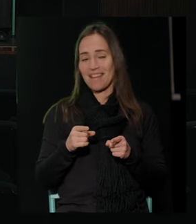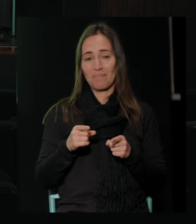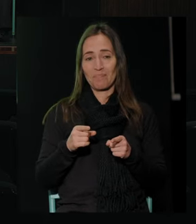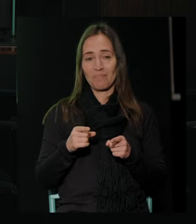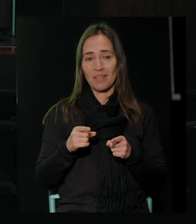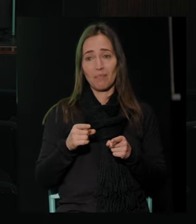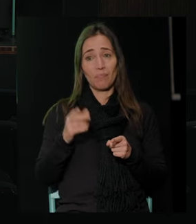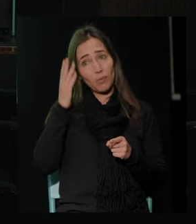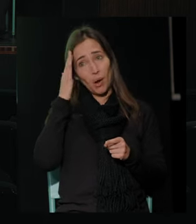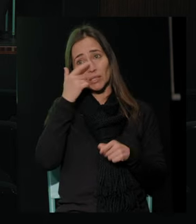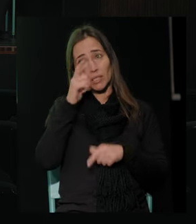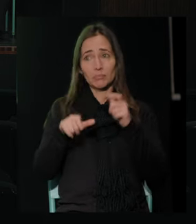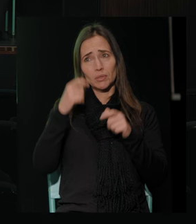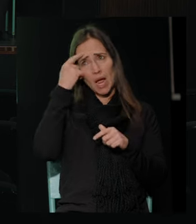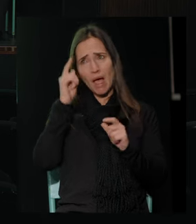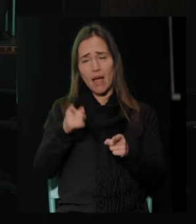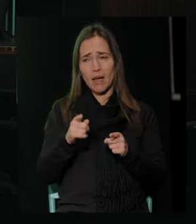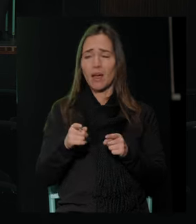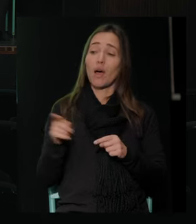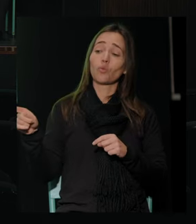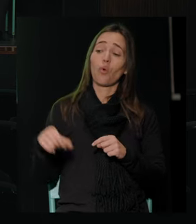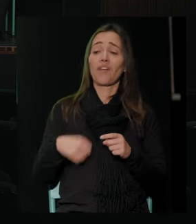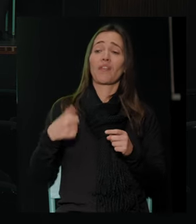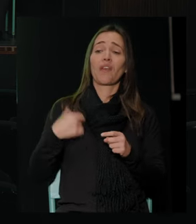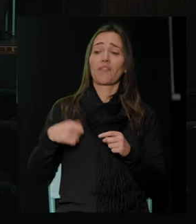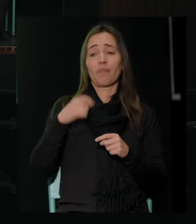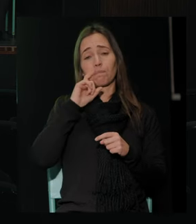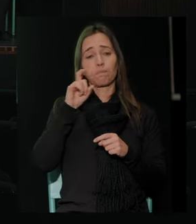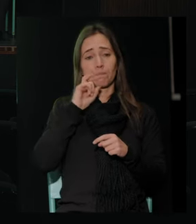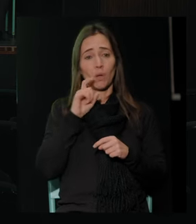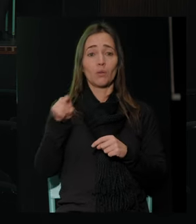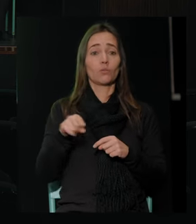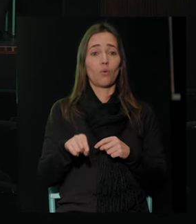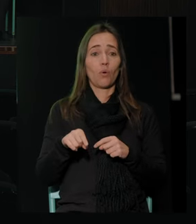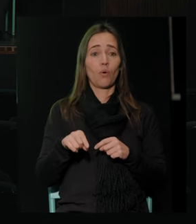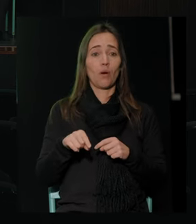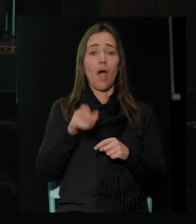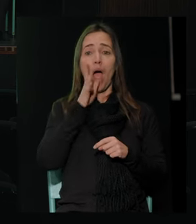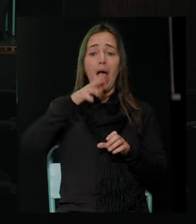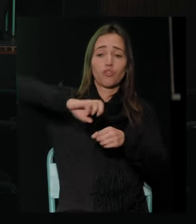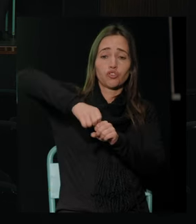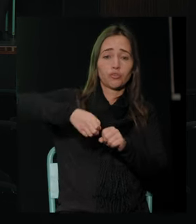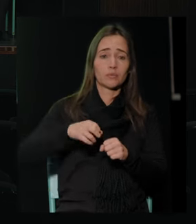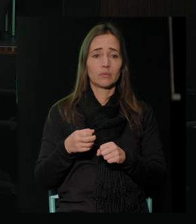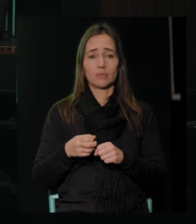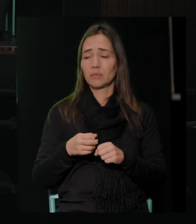por pular. As pessoas dizem, ai, és toda do verde, ai, és toda do apagar a água, desligar a água quando está a aquele